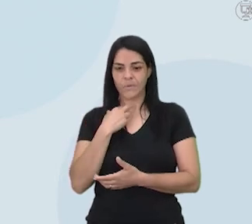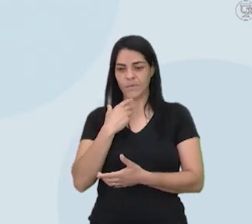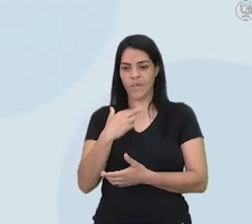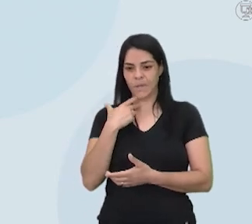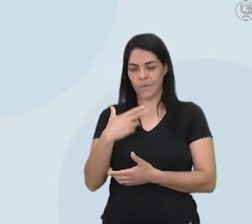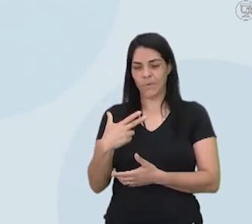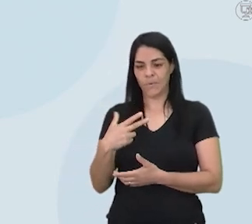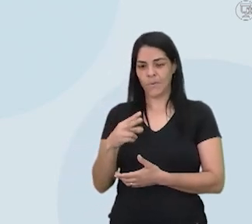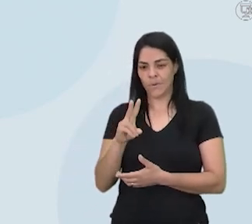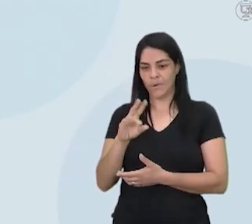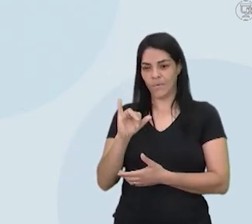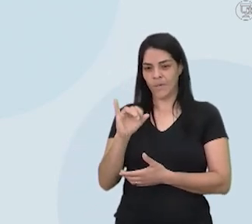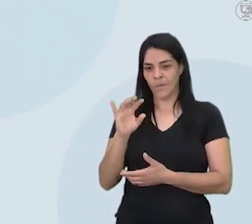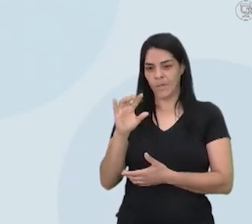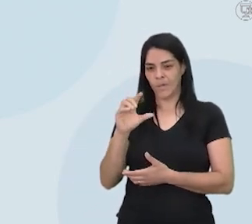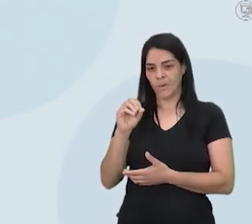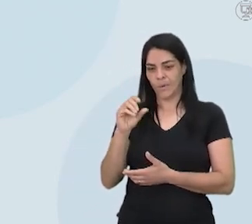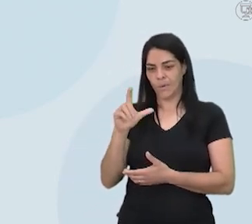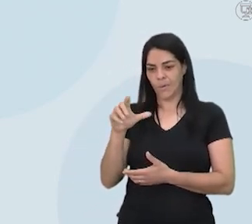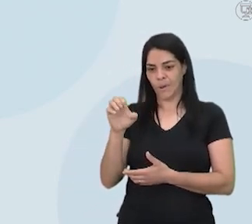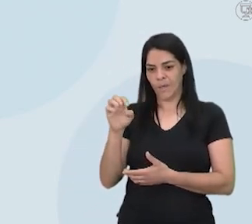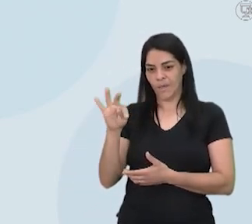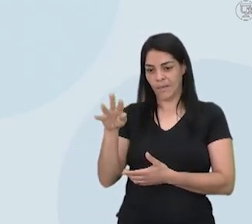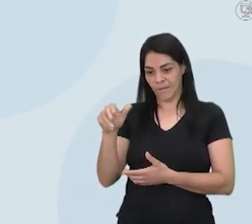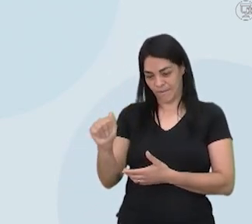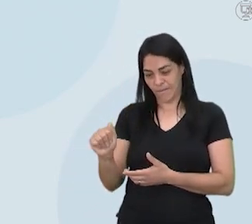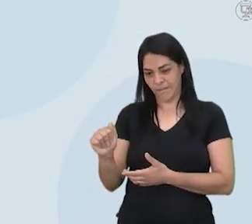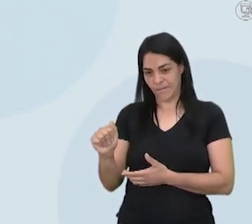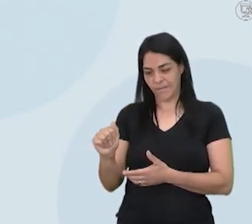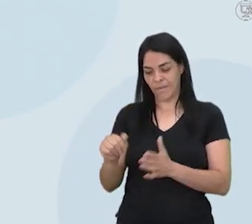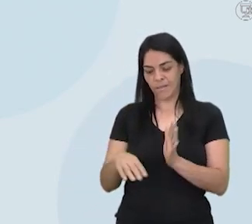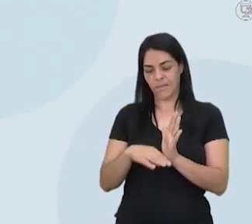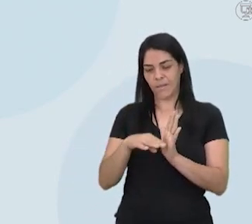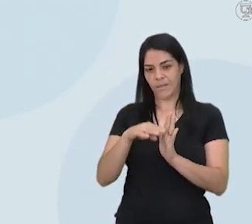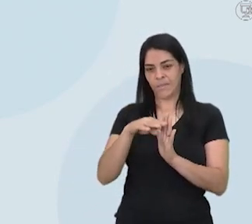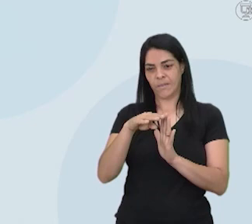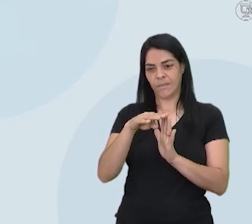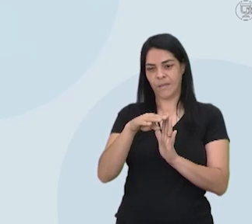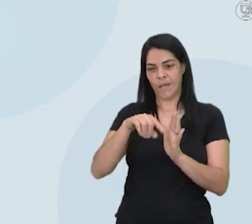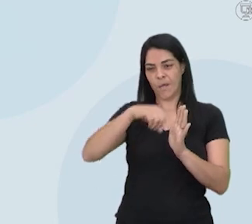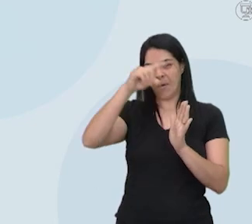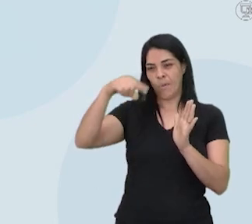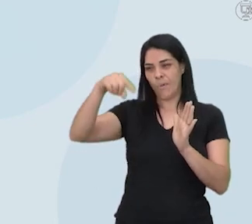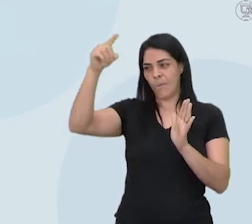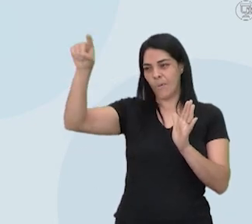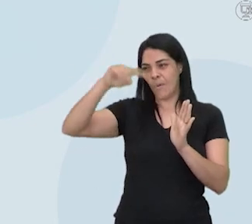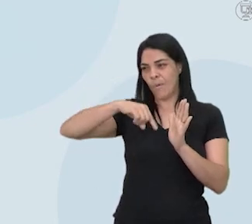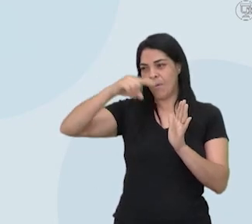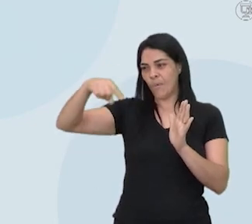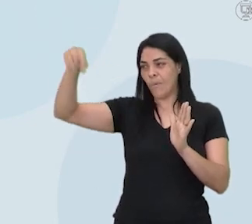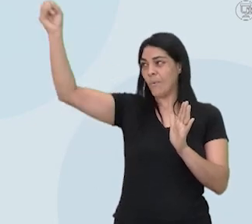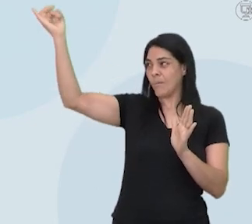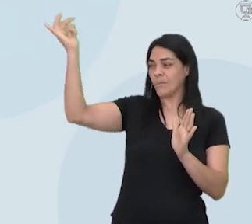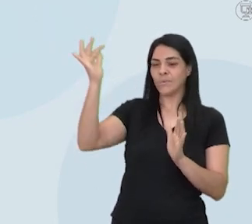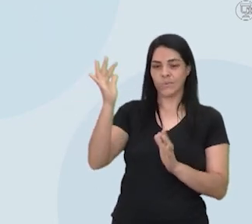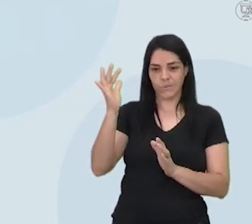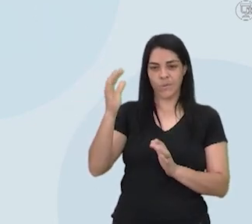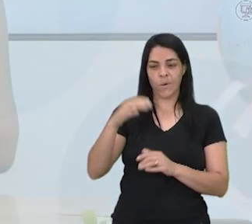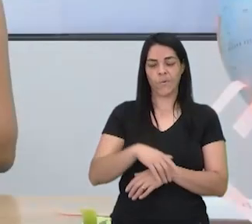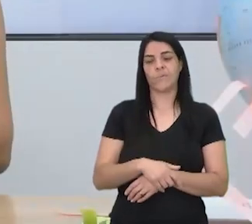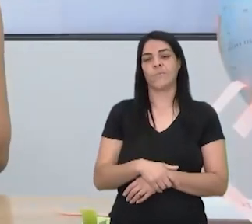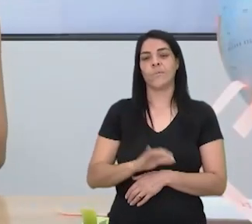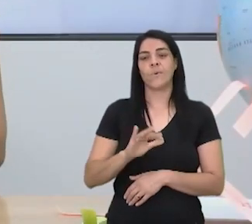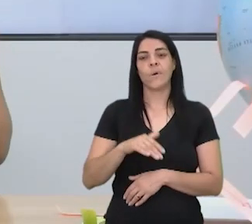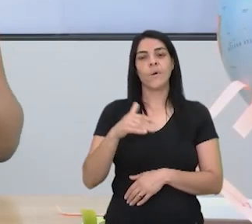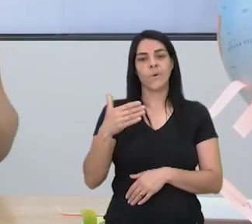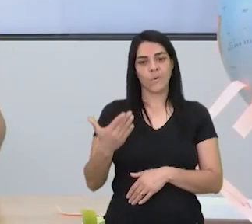tem aí a escala do arco-íris, quando a gente fala que seria a luz branca do sol, quando ela é difratada ali na